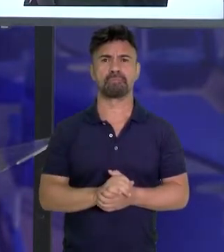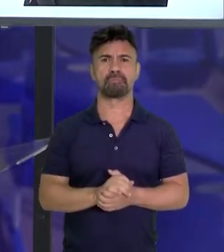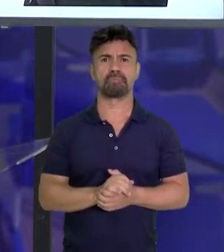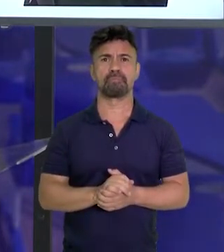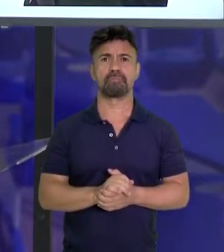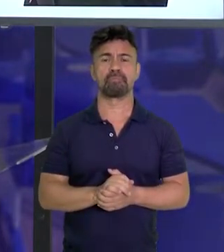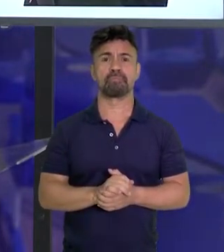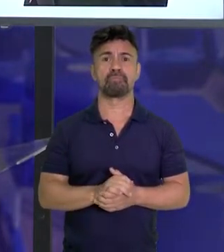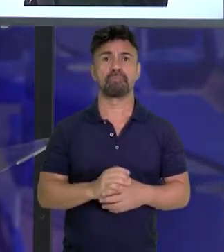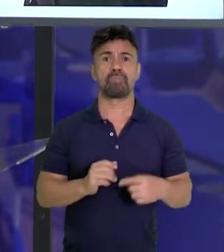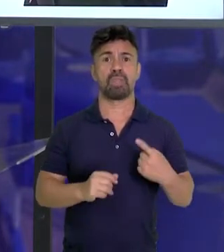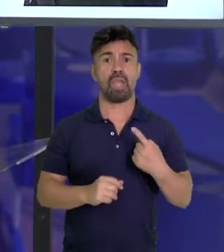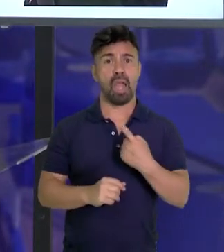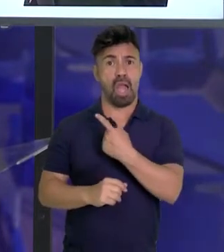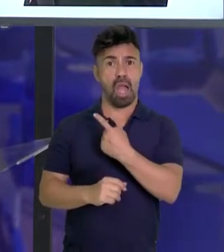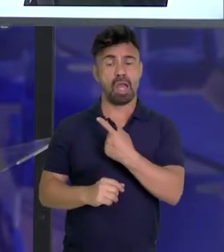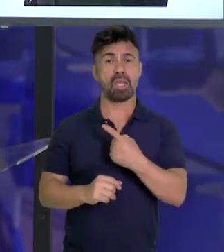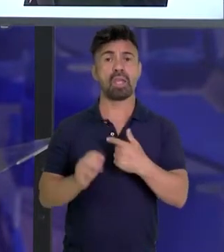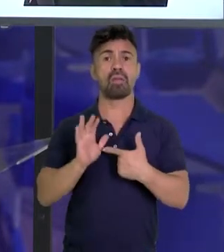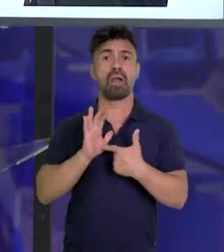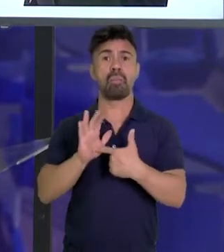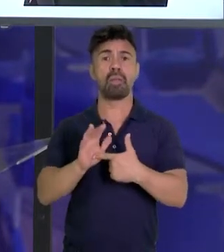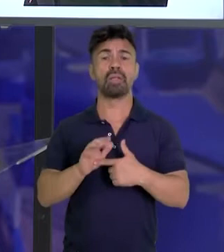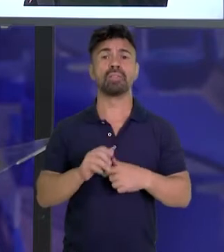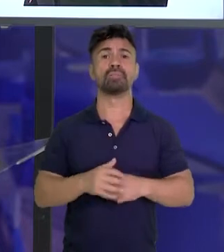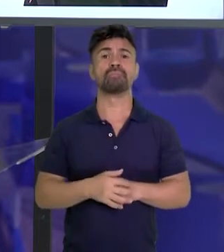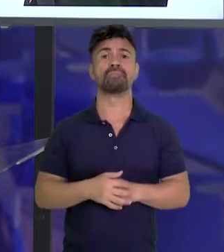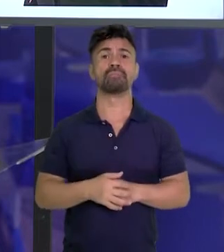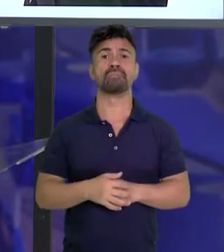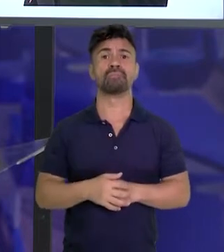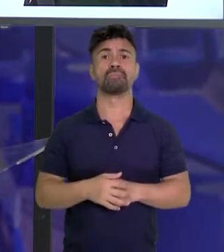Então aqui eu tenho uma apresentação